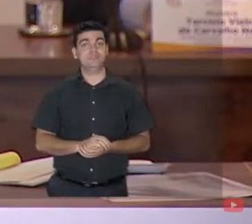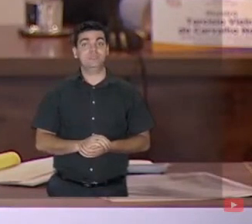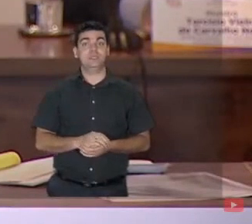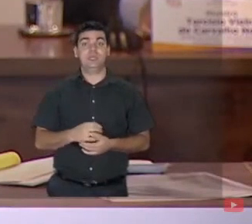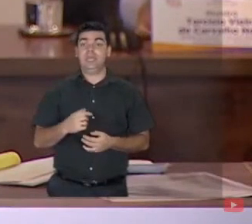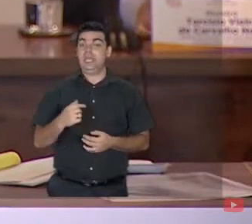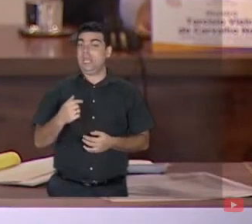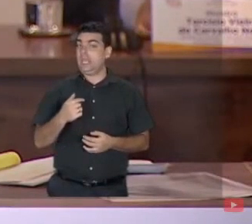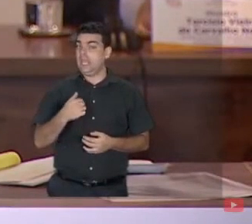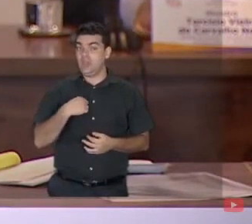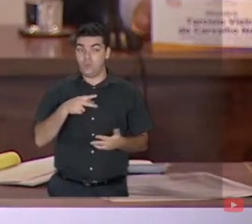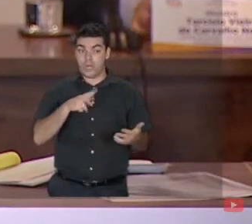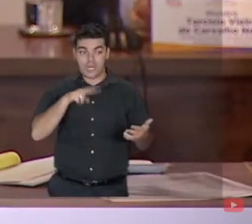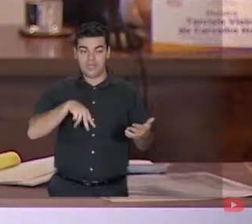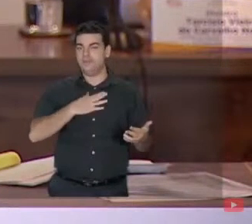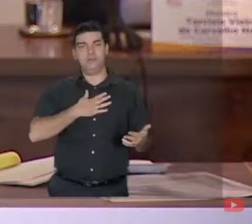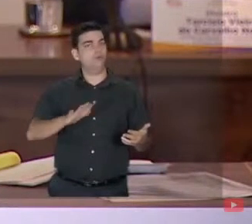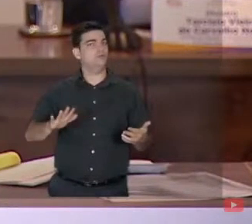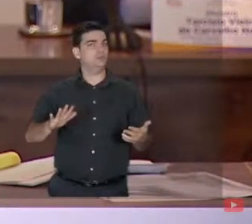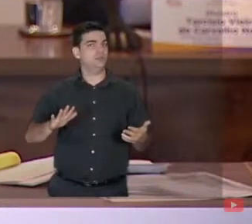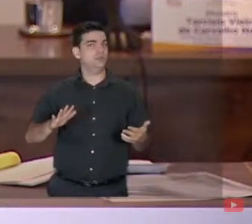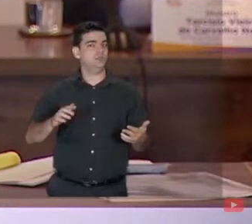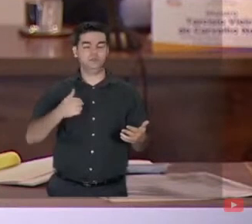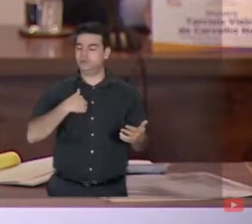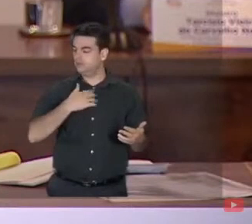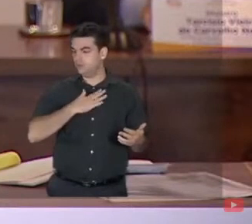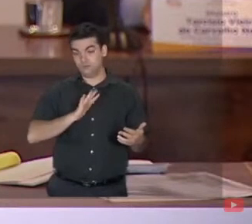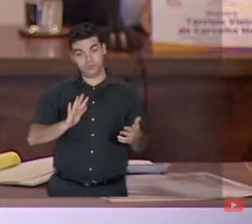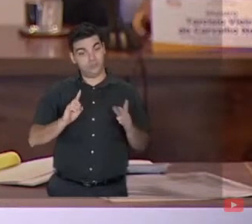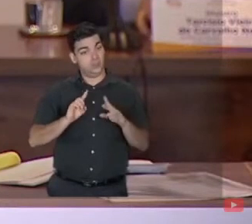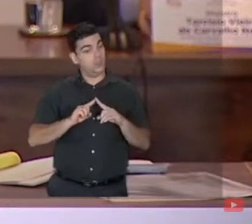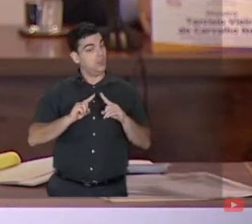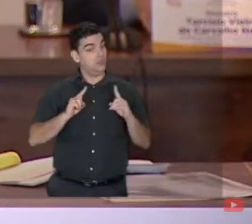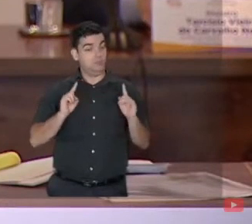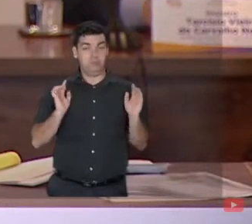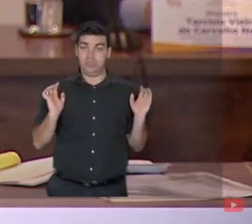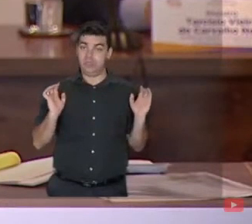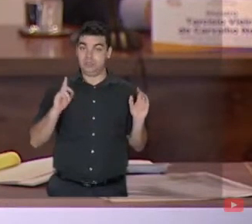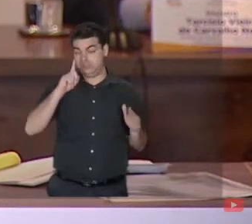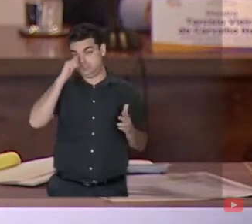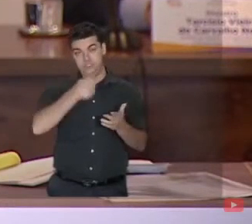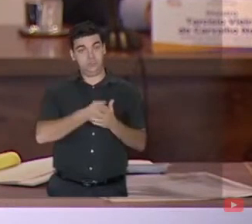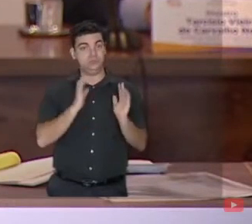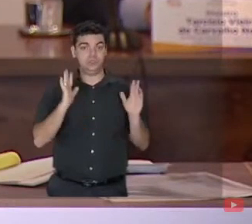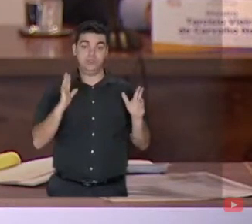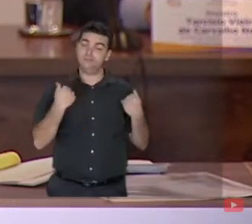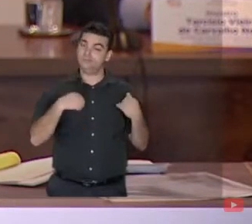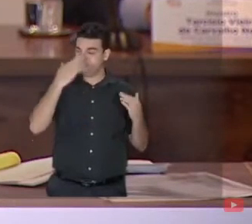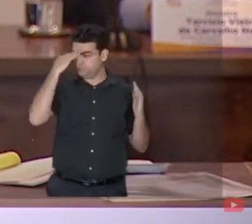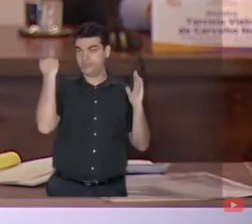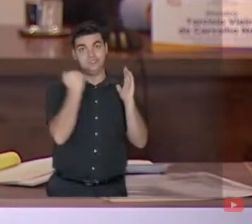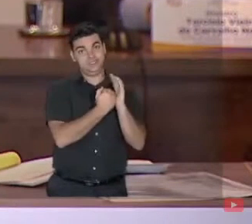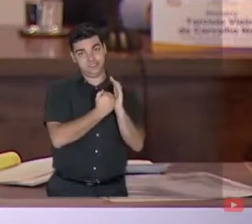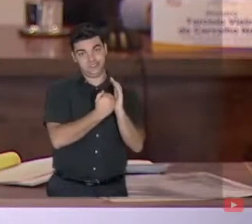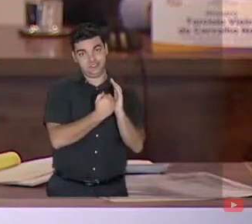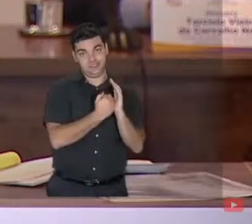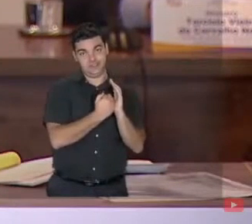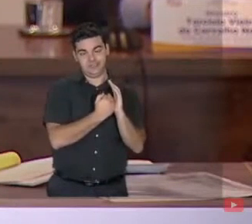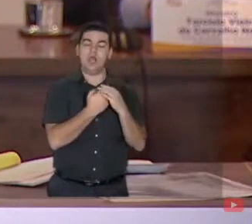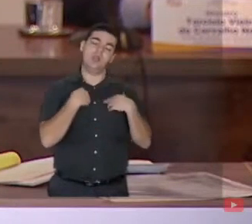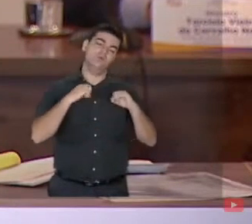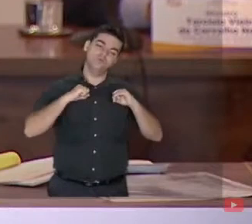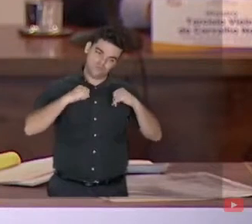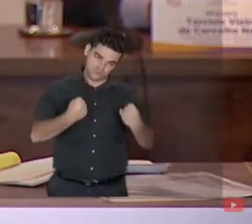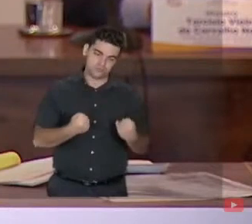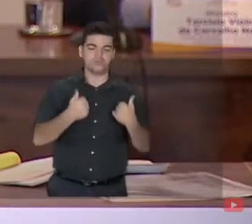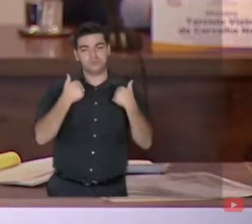tive simpatia por essa opção, mas era a opção estabelecida e foi ela que